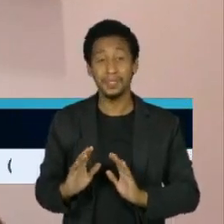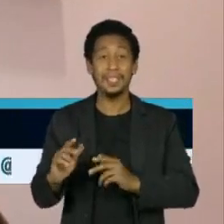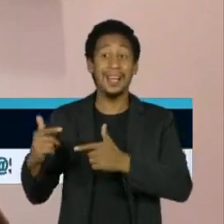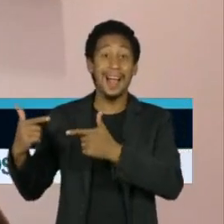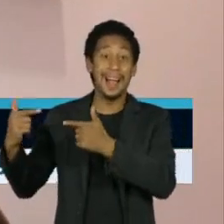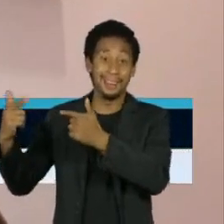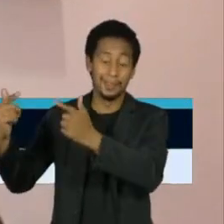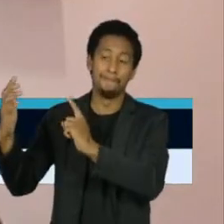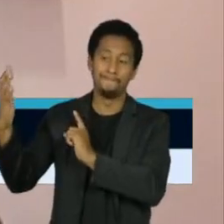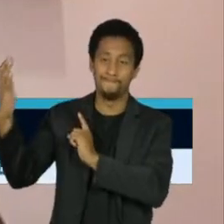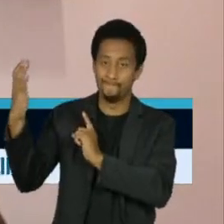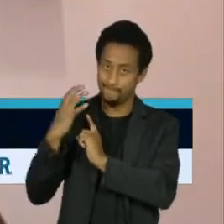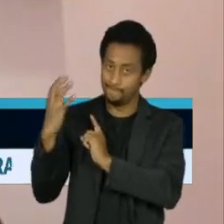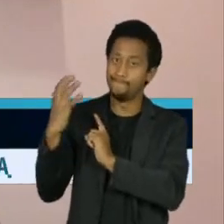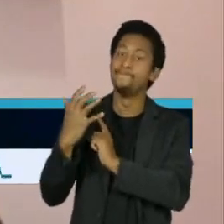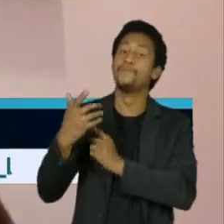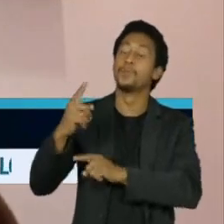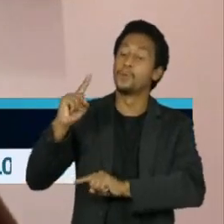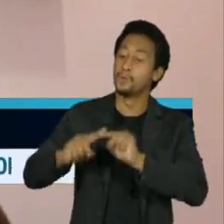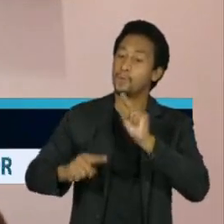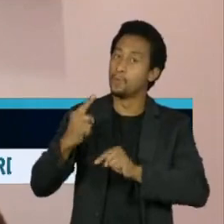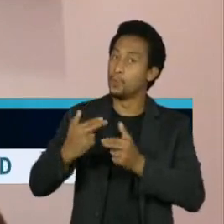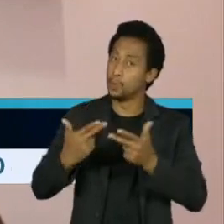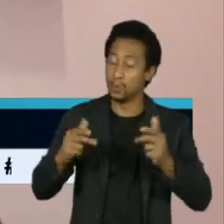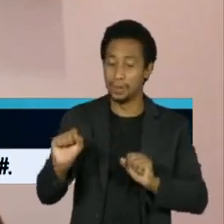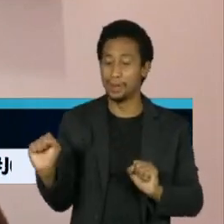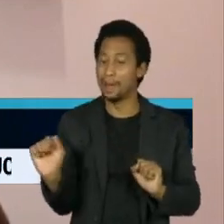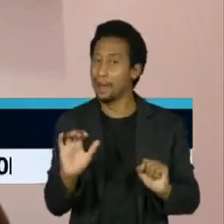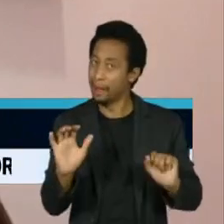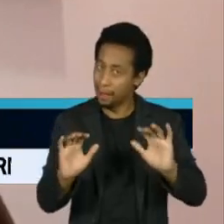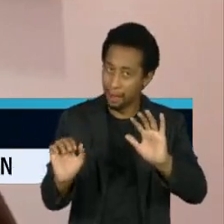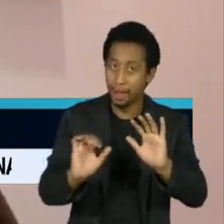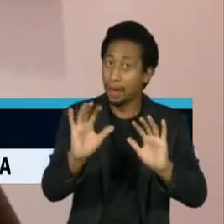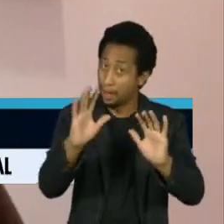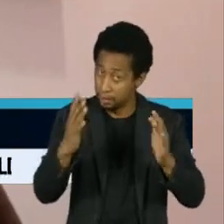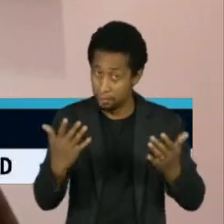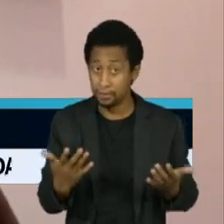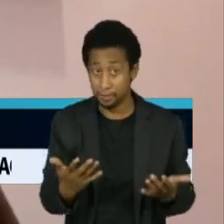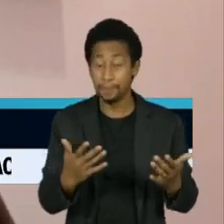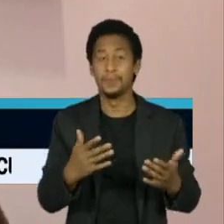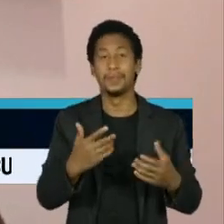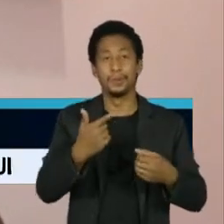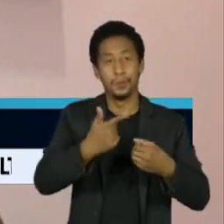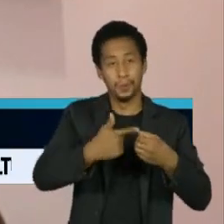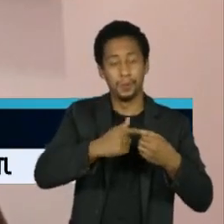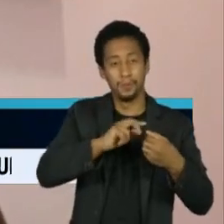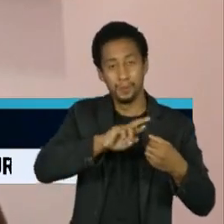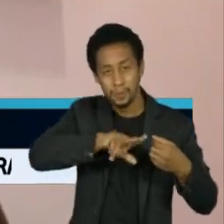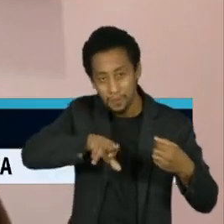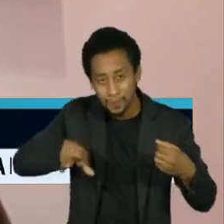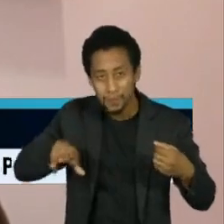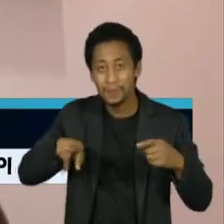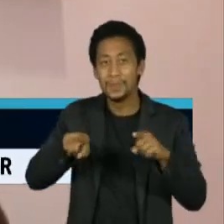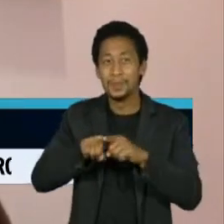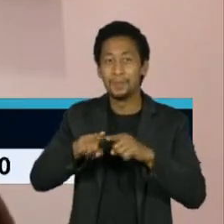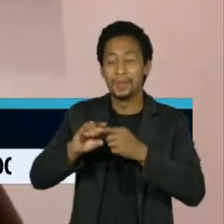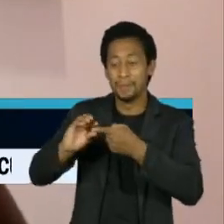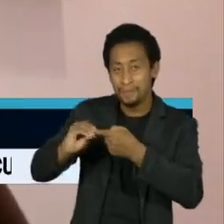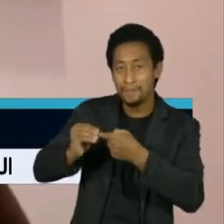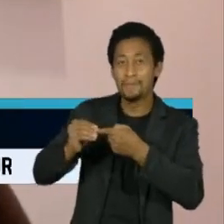dessa guerra nos preços das commodities, que vão influenciar o preço no dia a dia das famílias. E a gente tem ainda